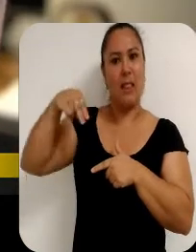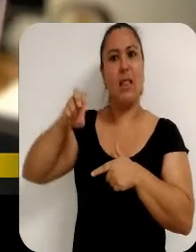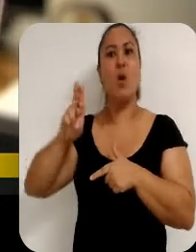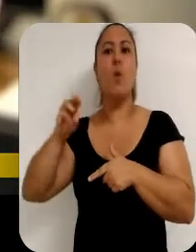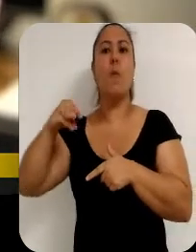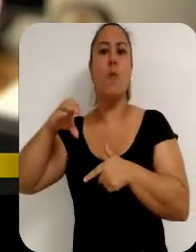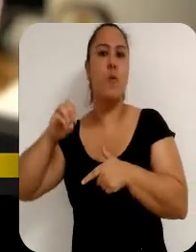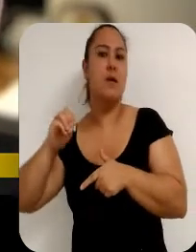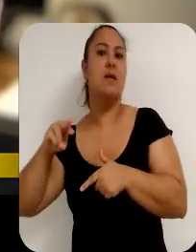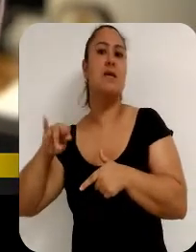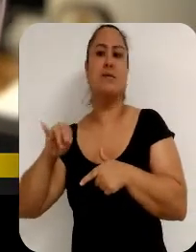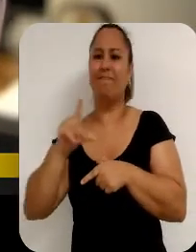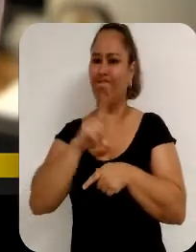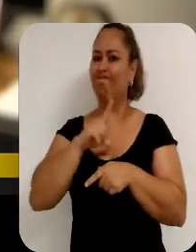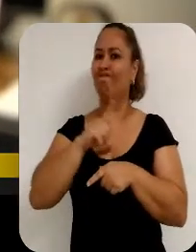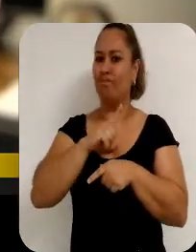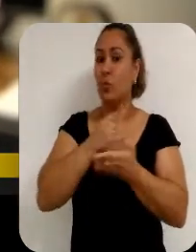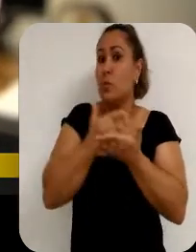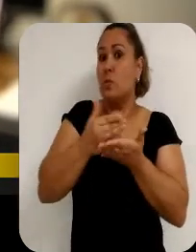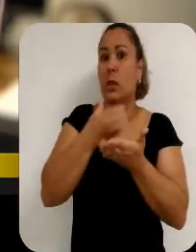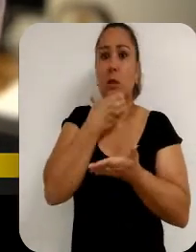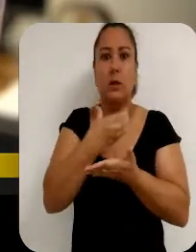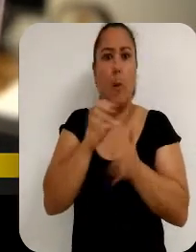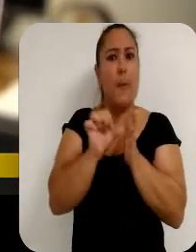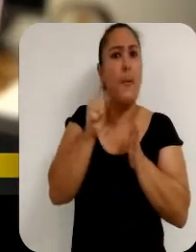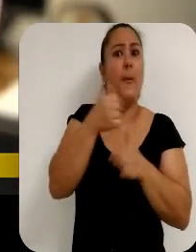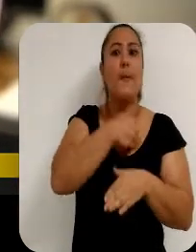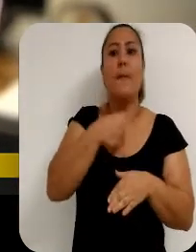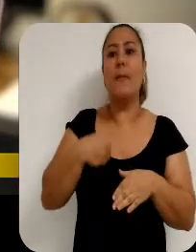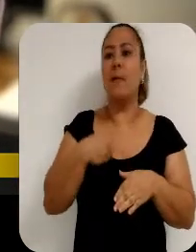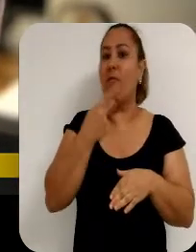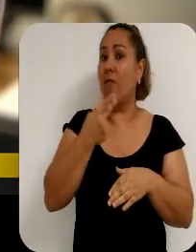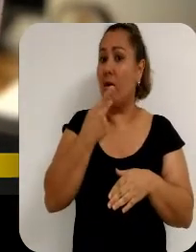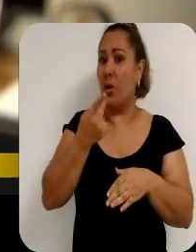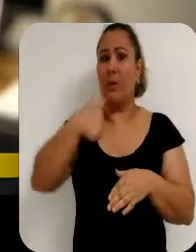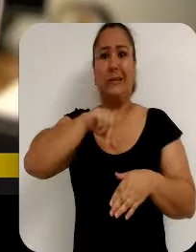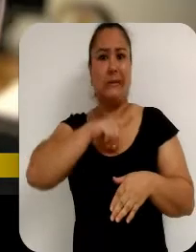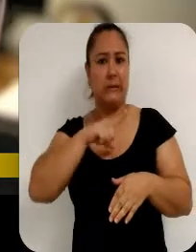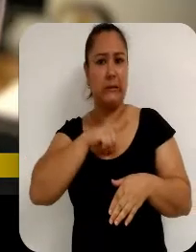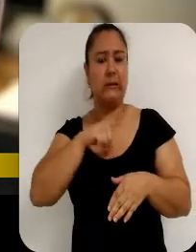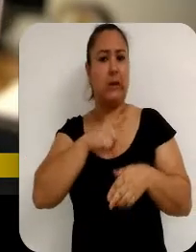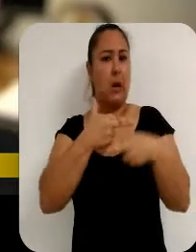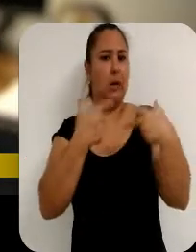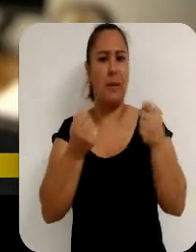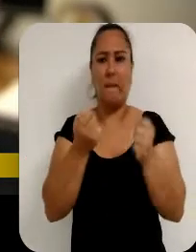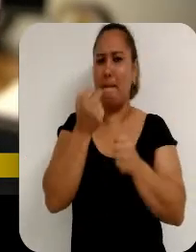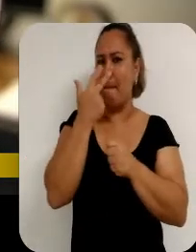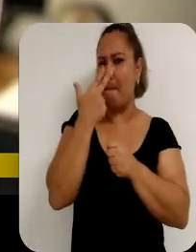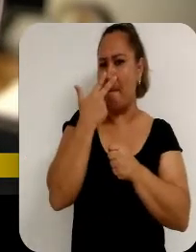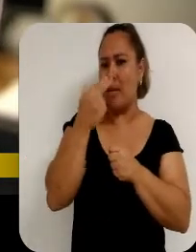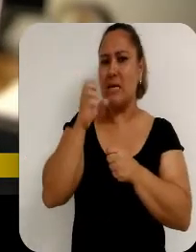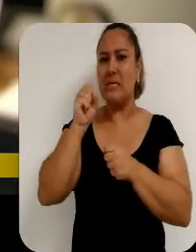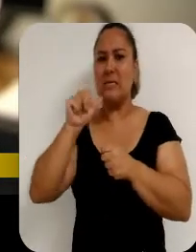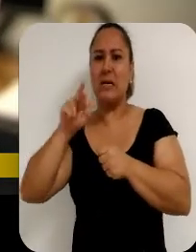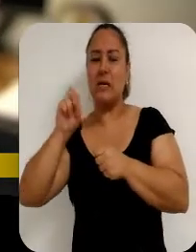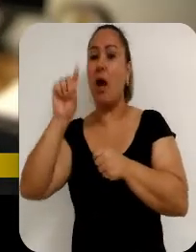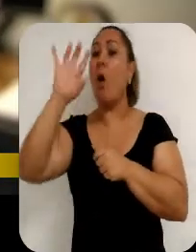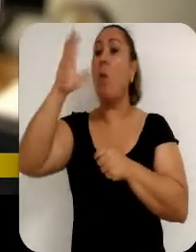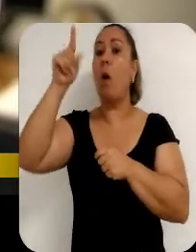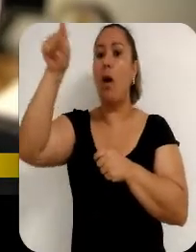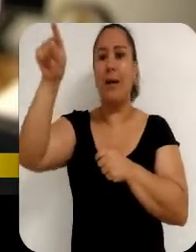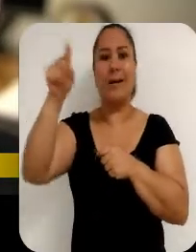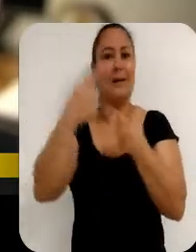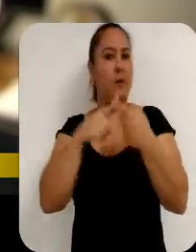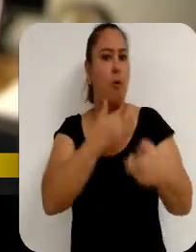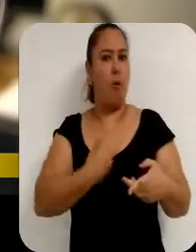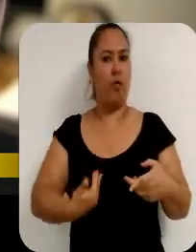quando o primeiro médico falou que tinha alguma coisa parecida com SARS acontecendo lá e foi calado pelo governo, inclusive o prefeito